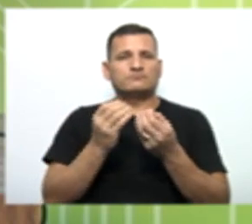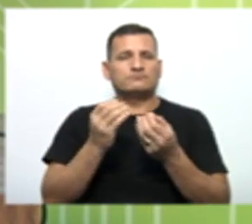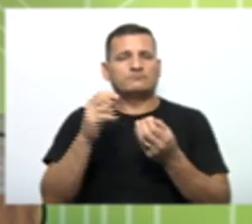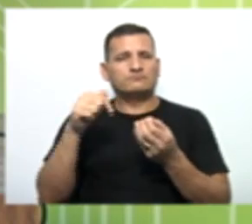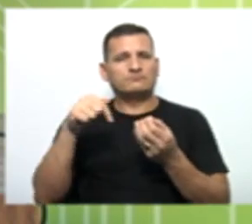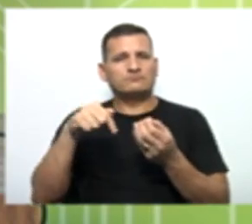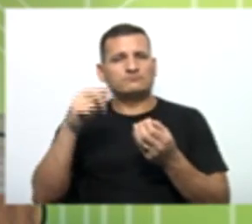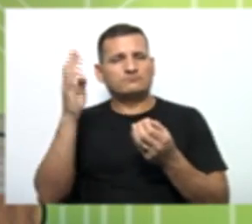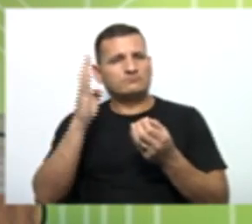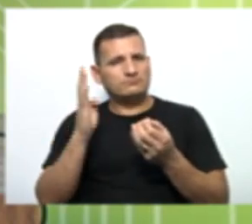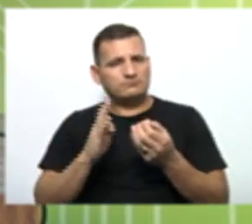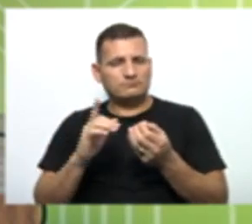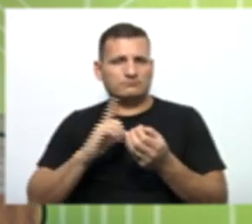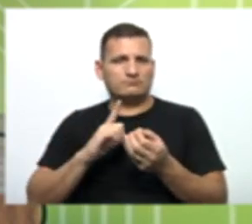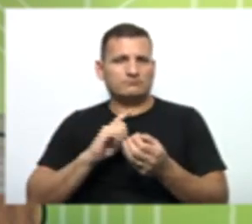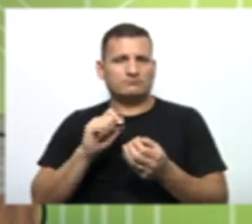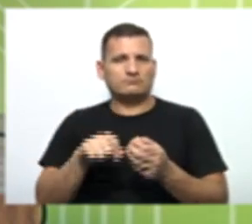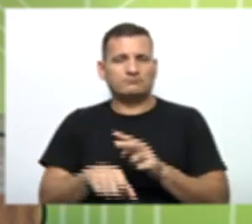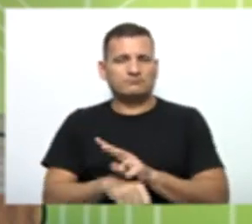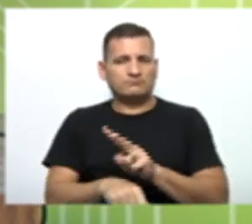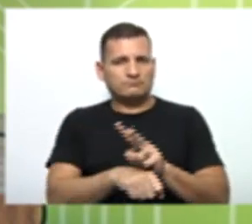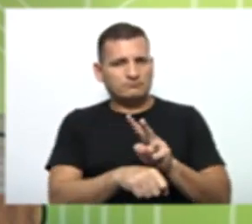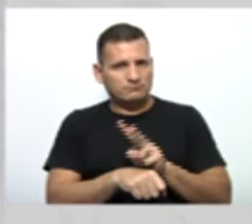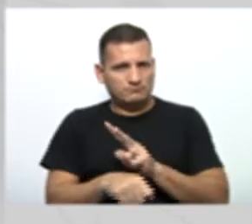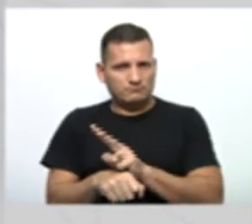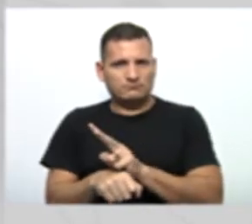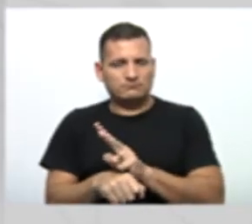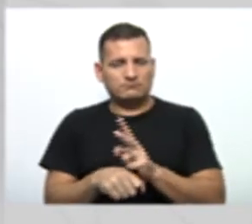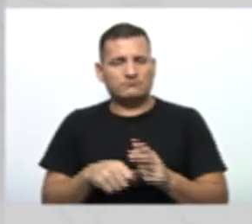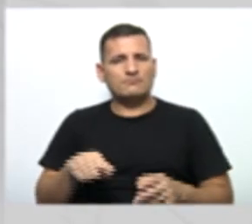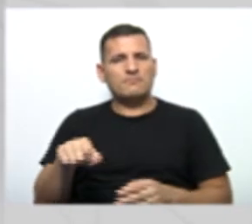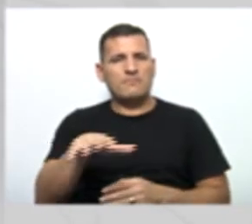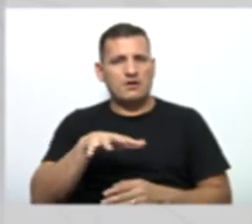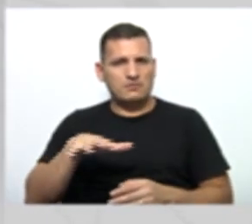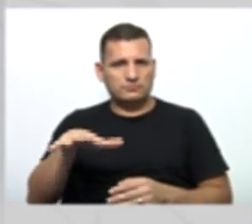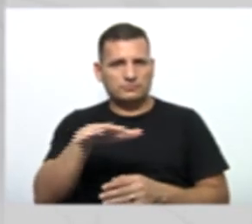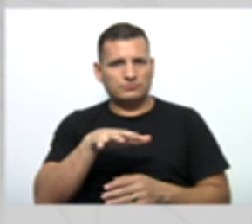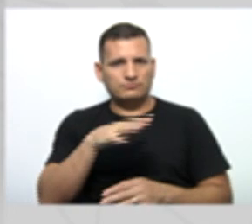esse gerenciamento para proteger o meio ambiente.